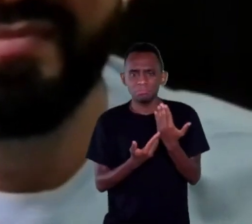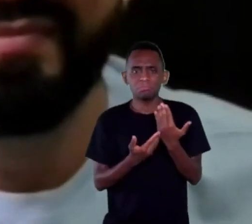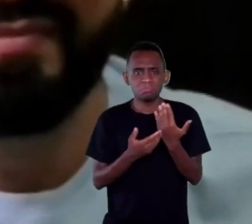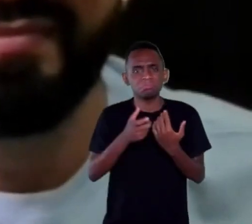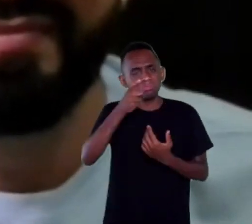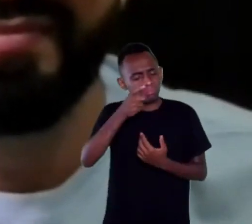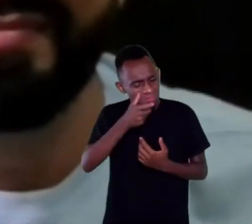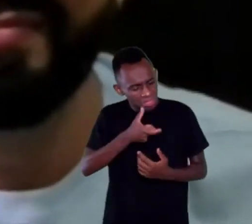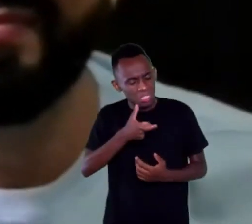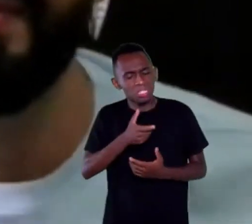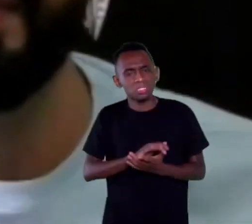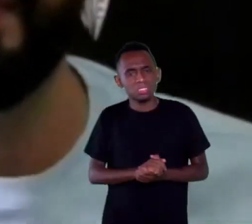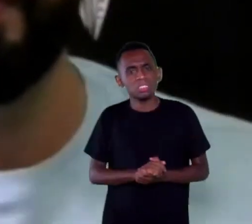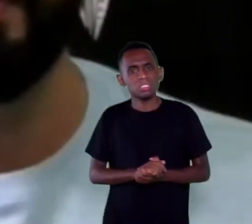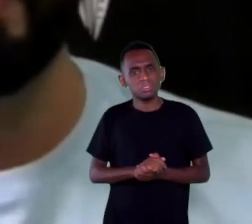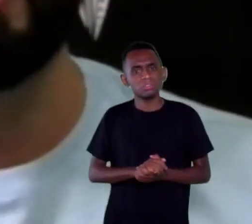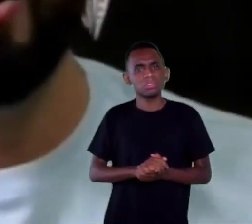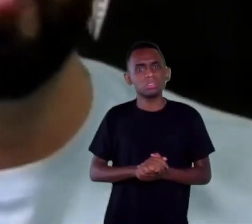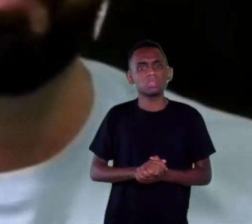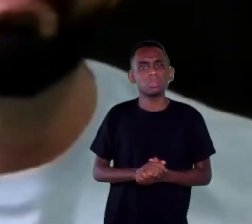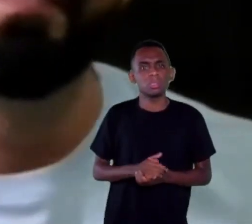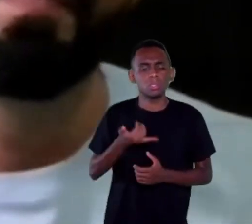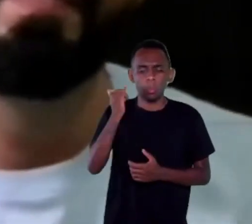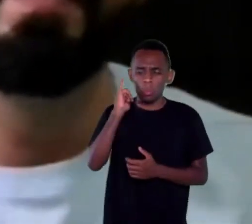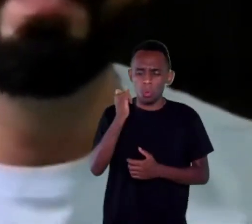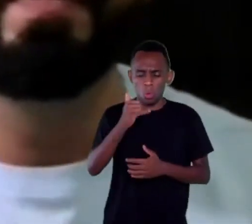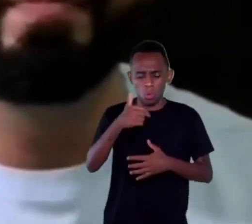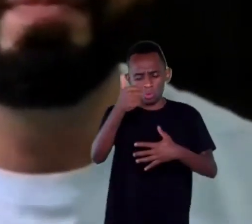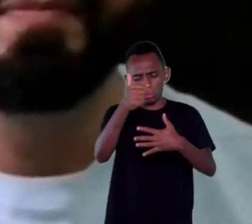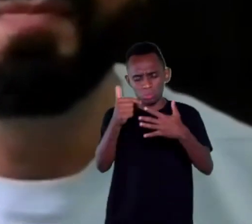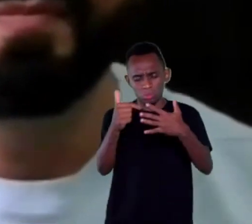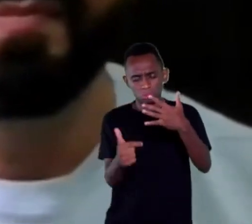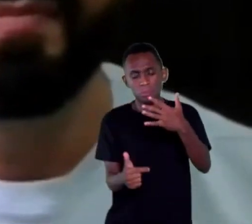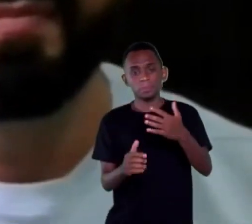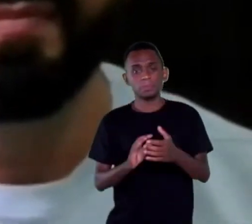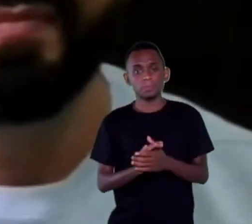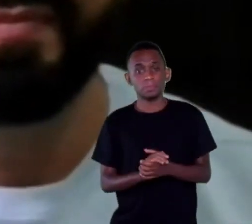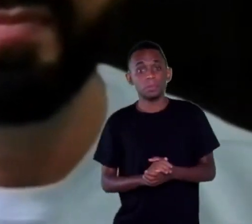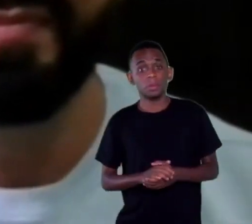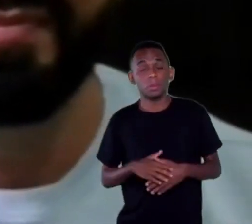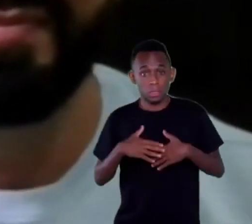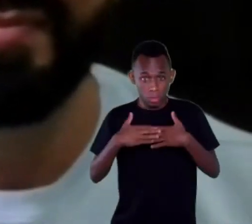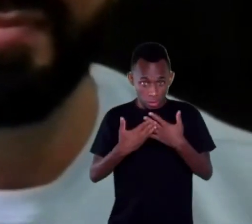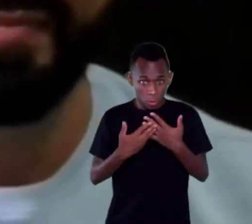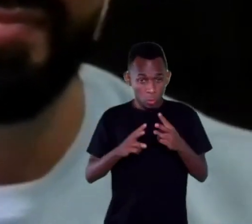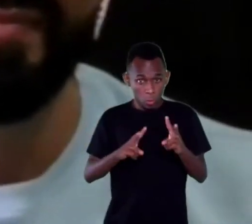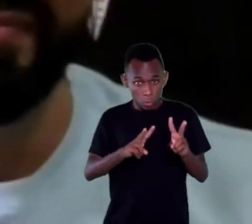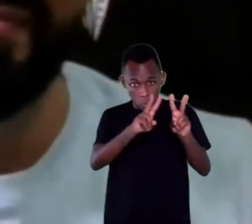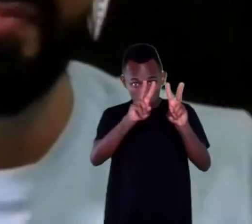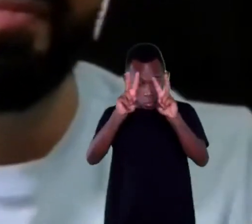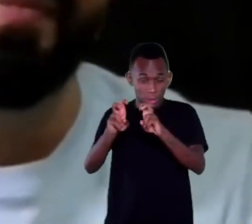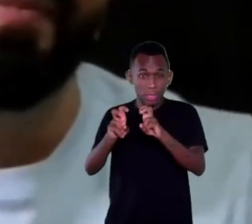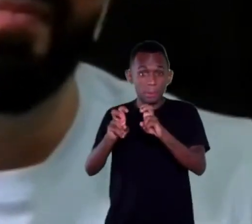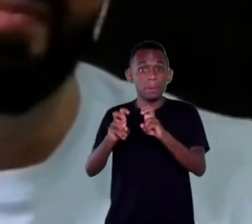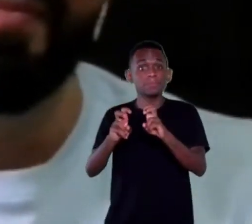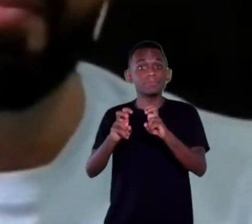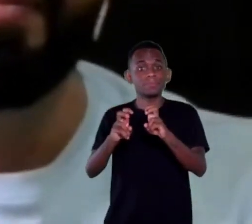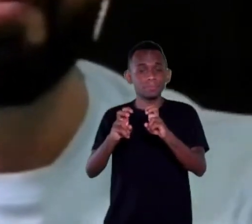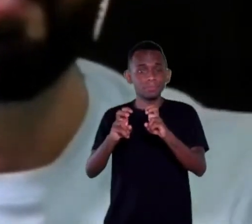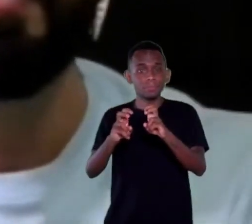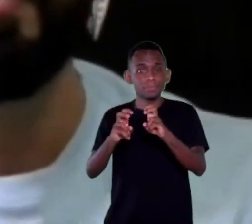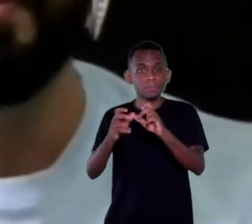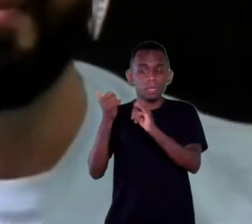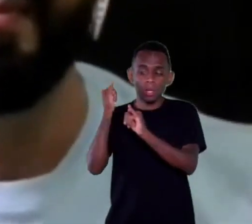interessante. São contos, né? São. E aí você tocou no assunto das lendas, né? E você